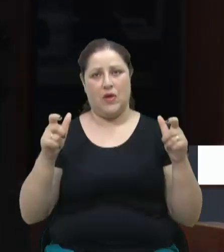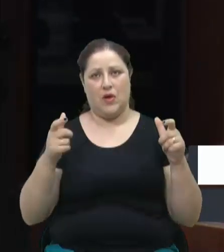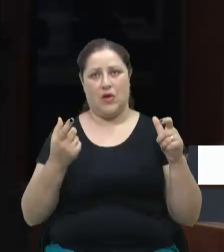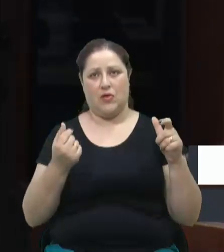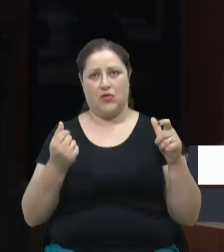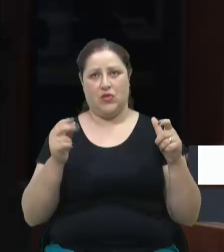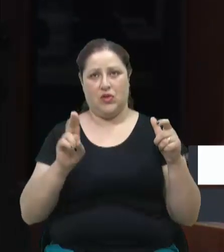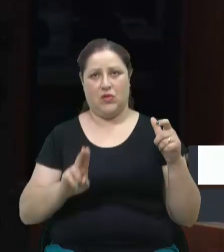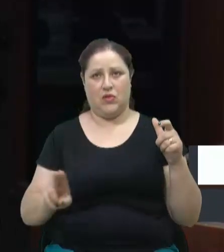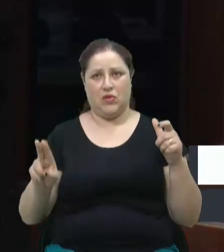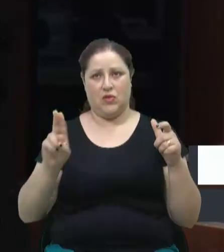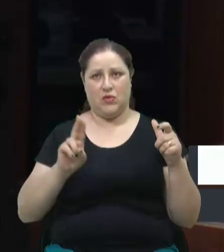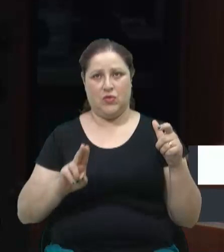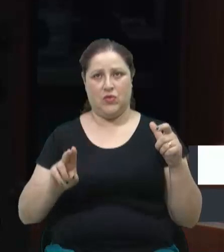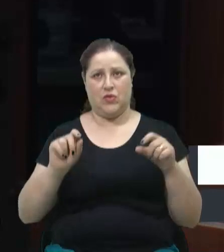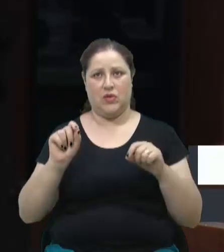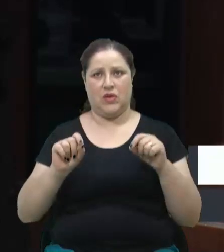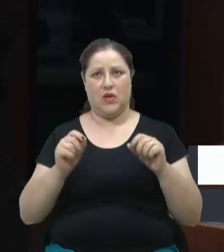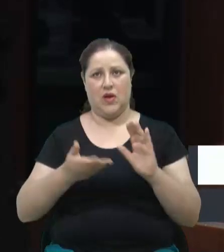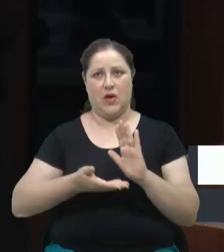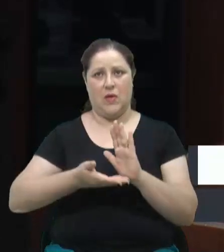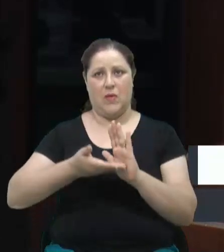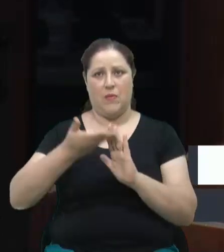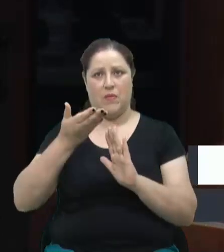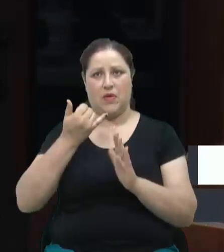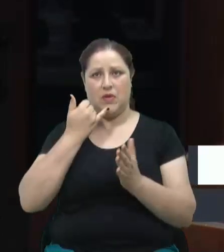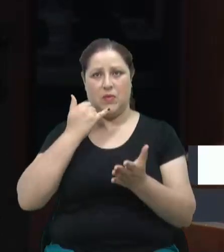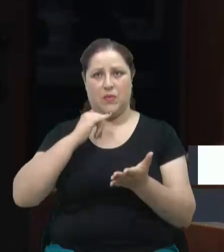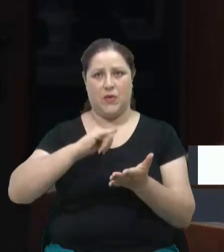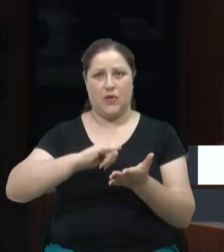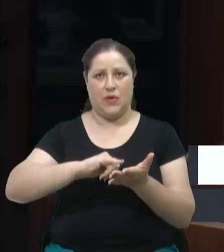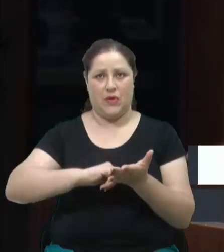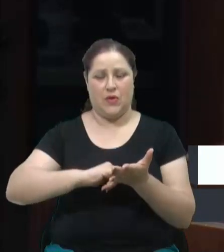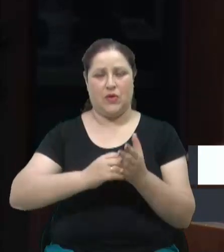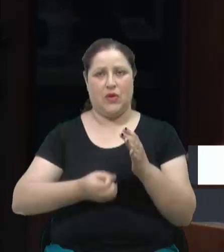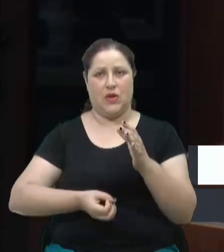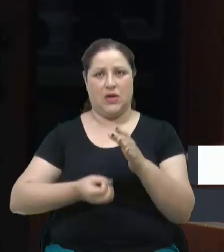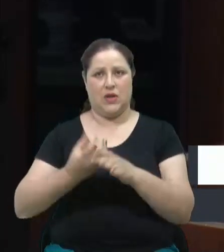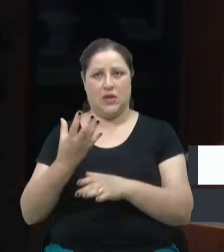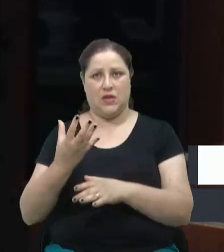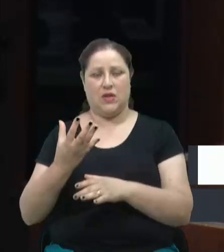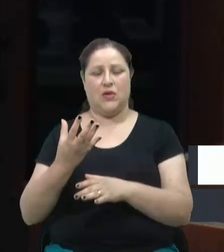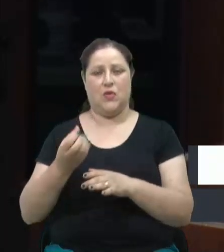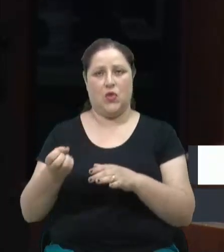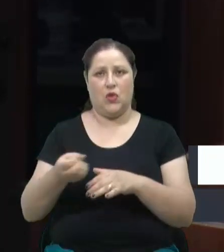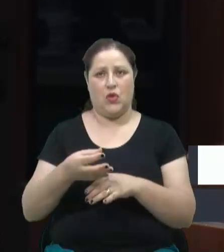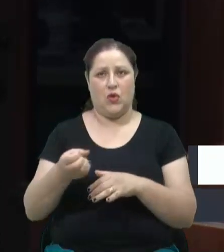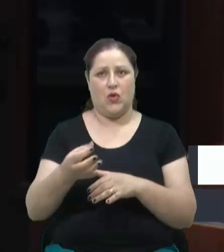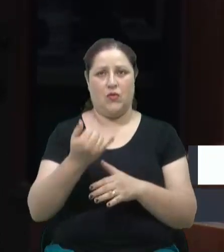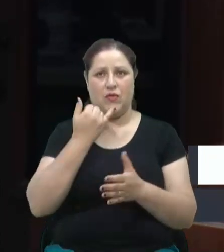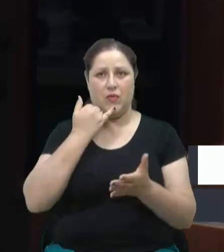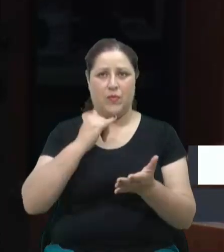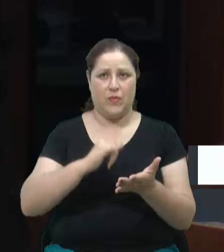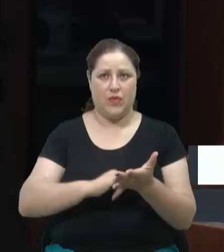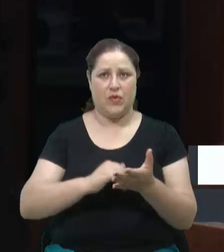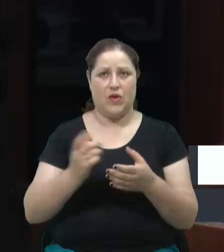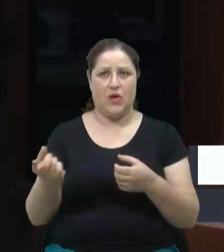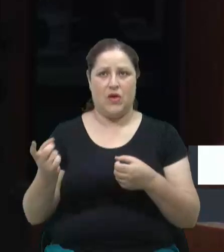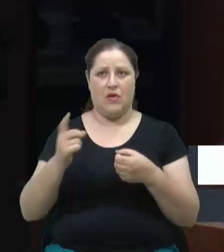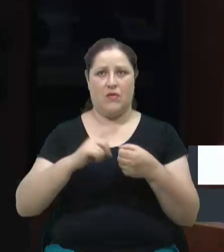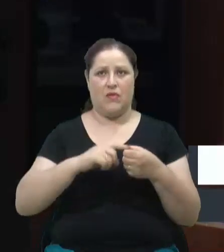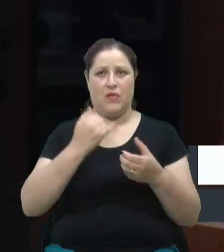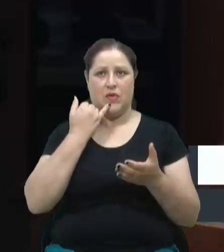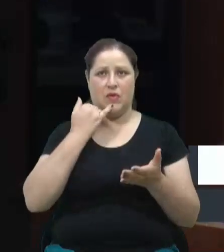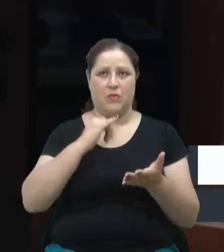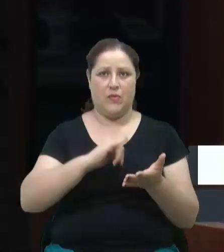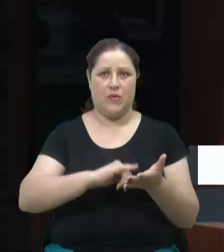utilizando é aumento de impostos, criação de impostos, ressurgimento de